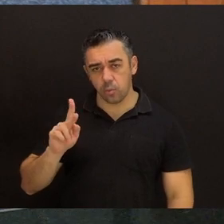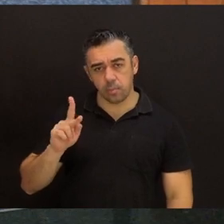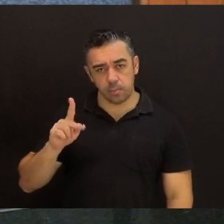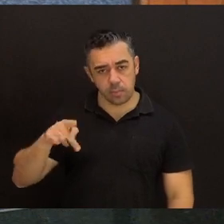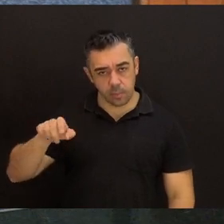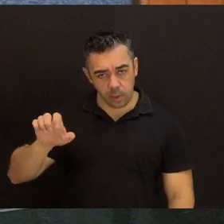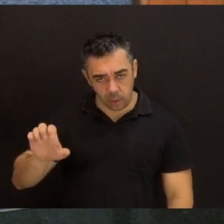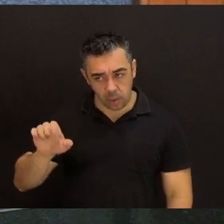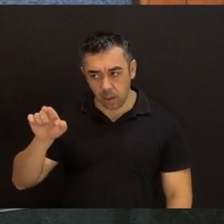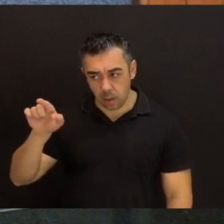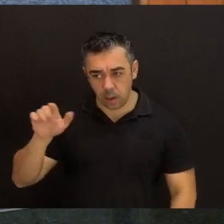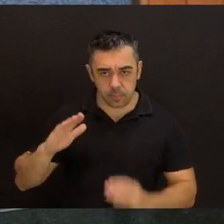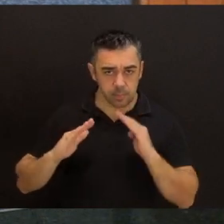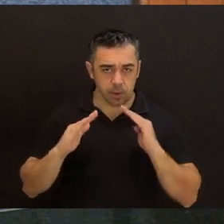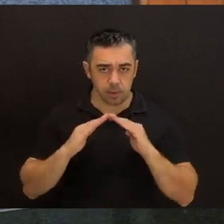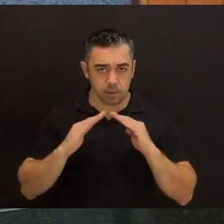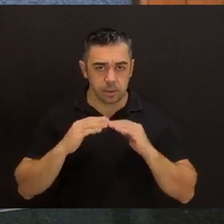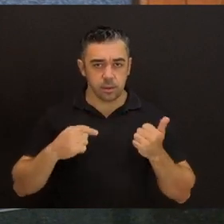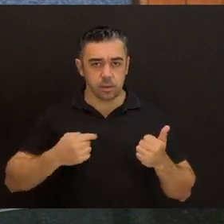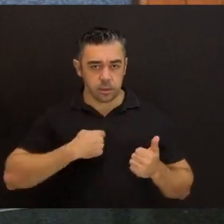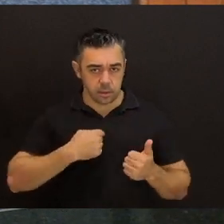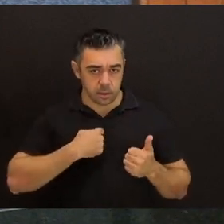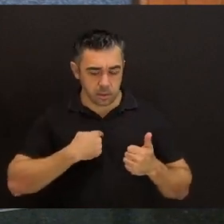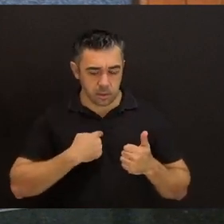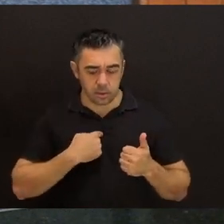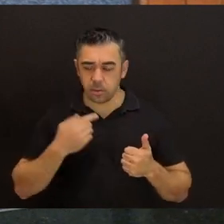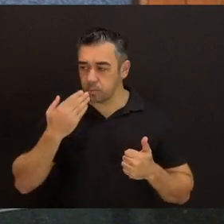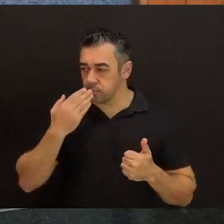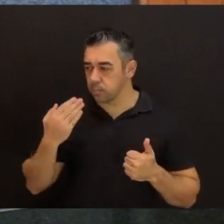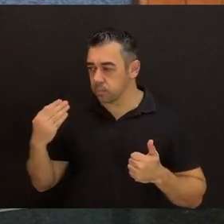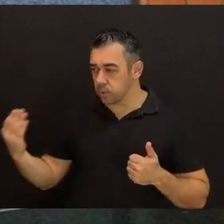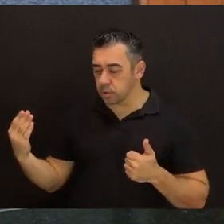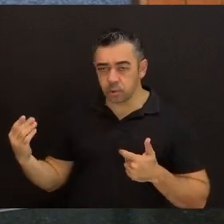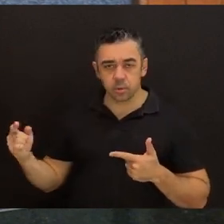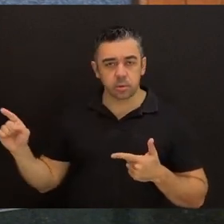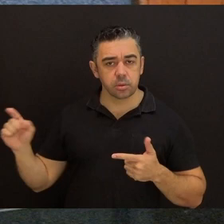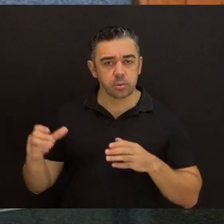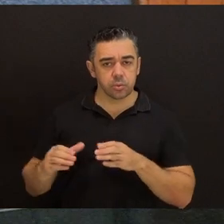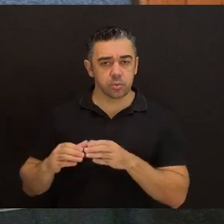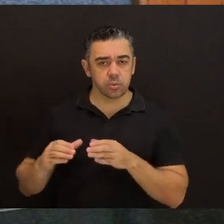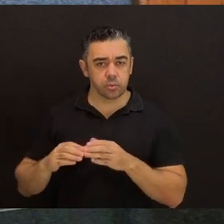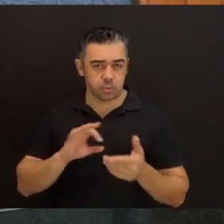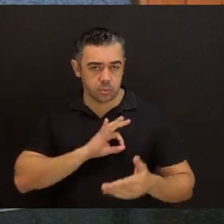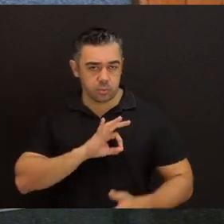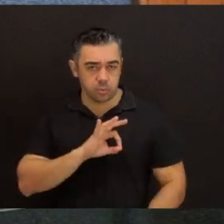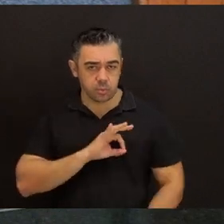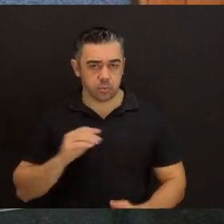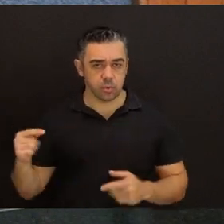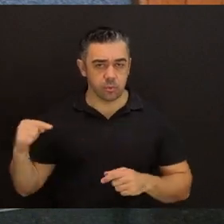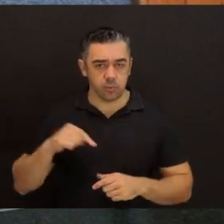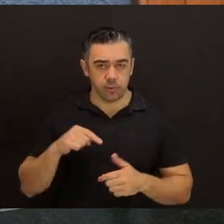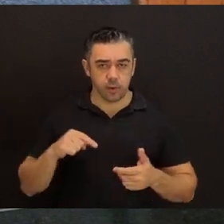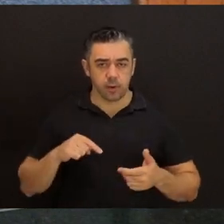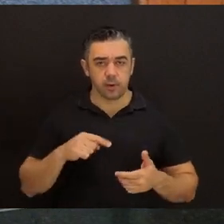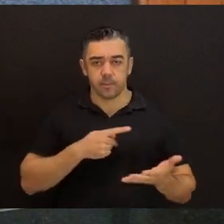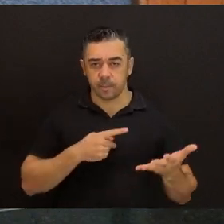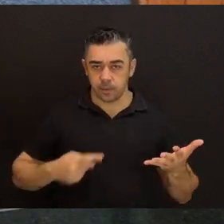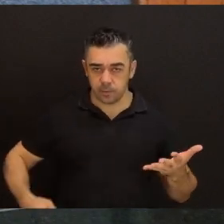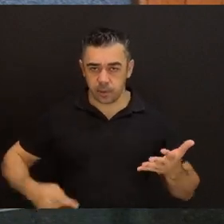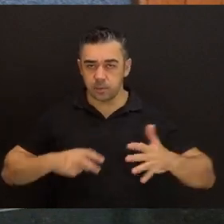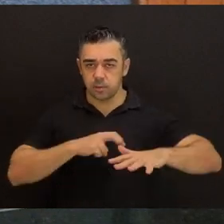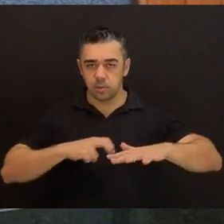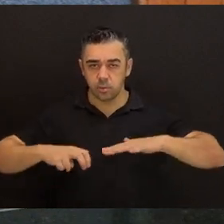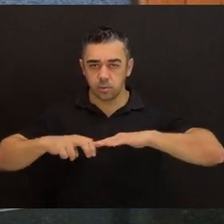eu inicialmente depois eu pedia acompanhamento da minha equipe já estava presente o Presidente do Conselho Municipal de Saúde